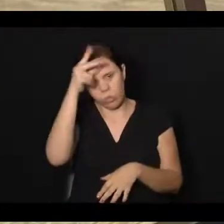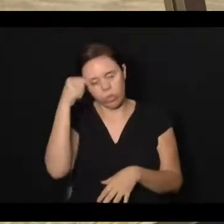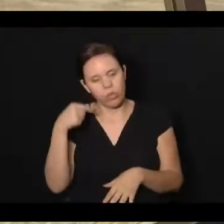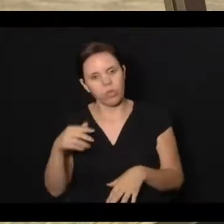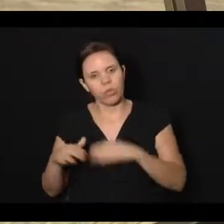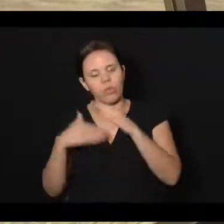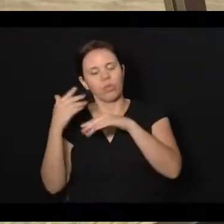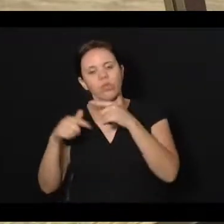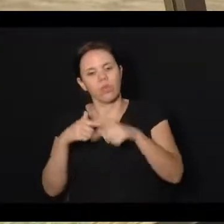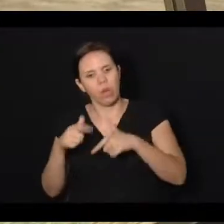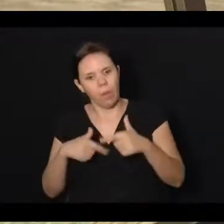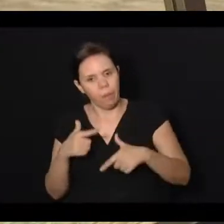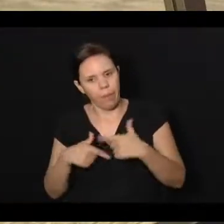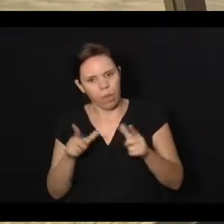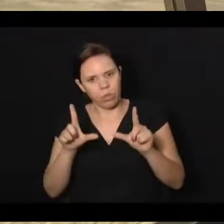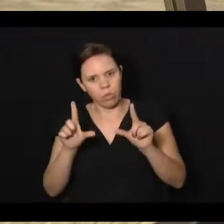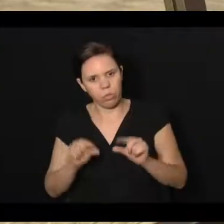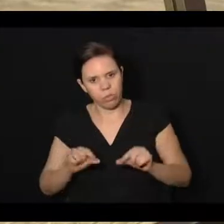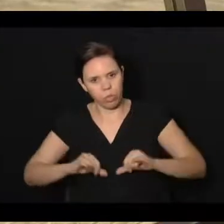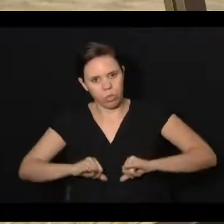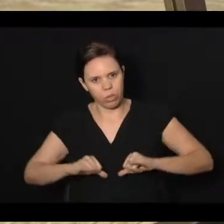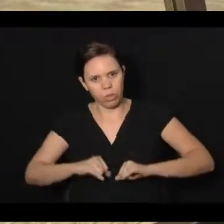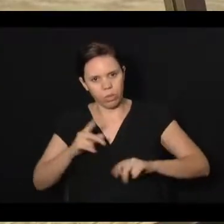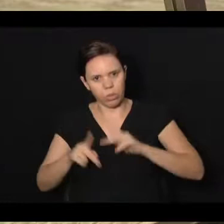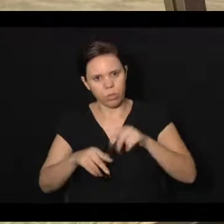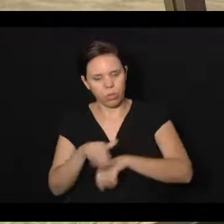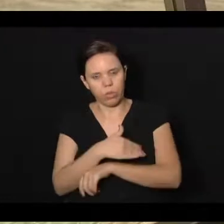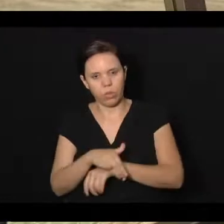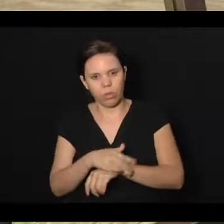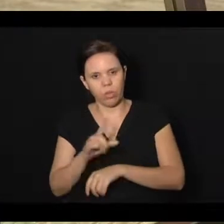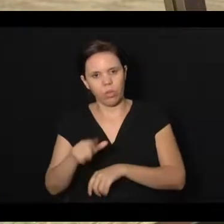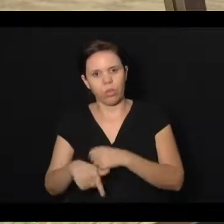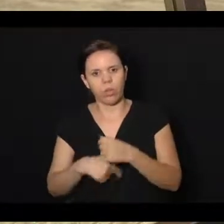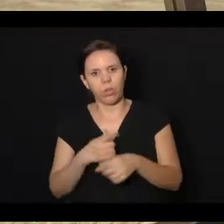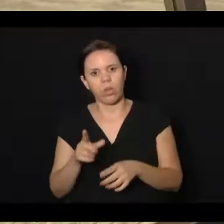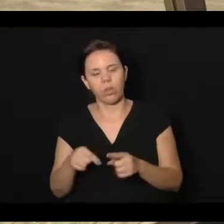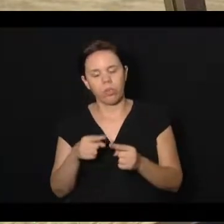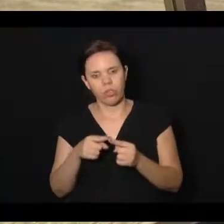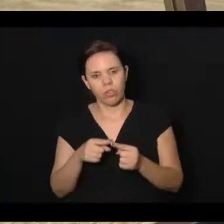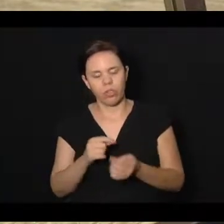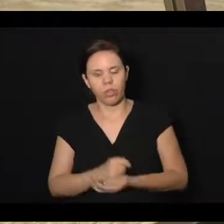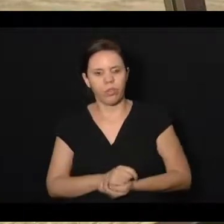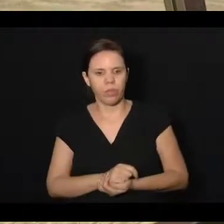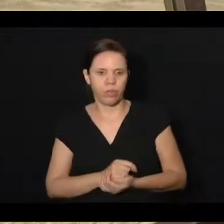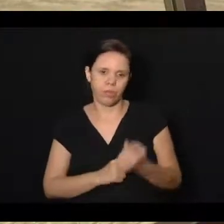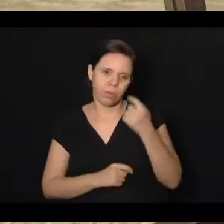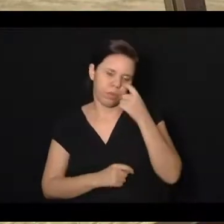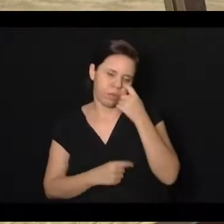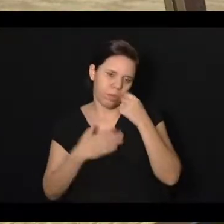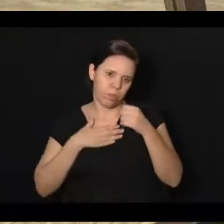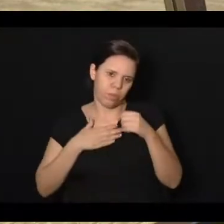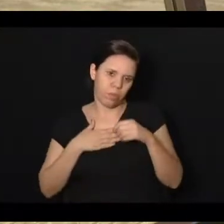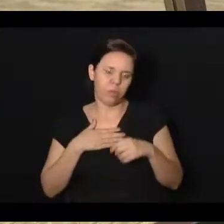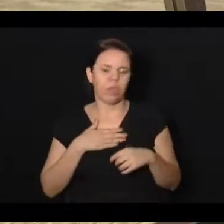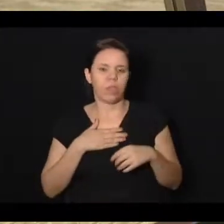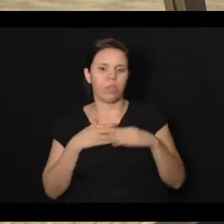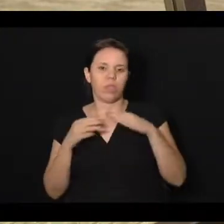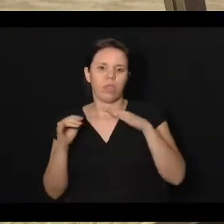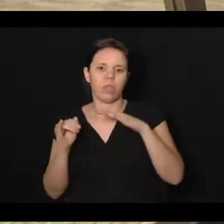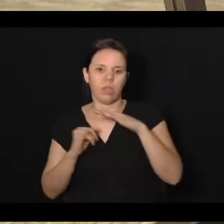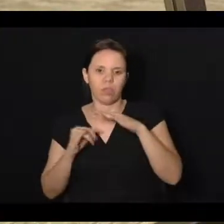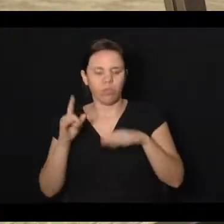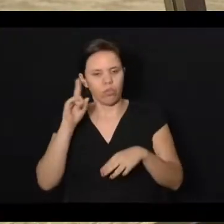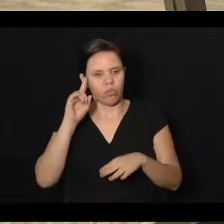amenizar o sofrimento da população de rua esse é o objetivo desta minha instituição do dia